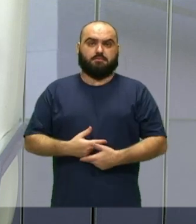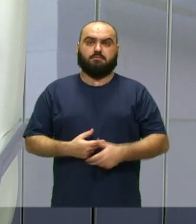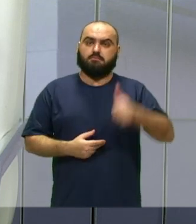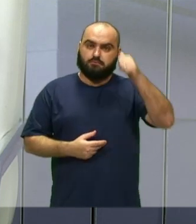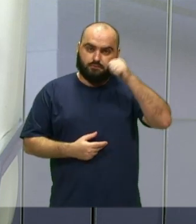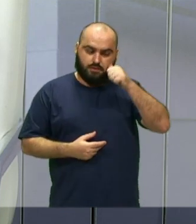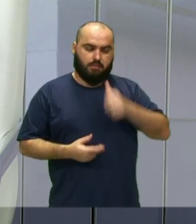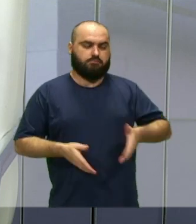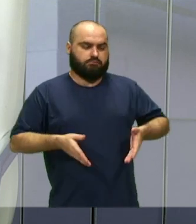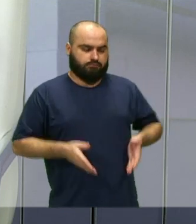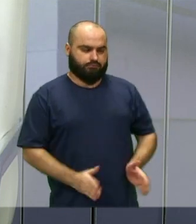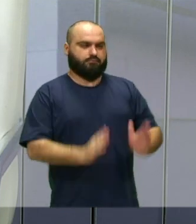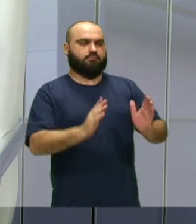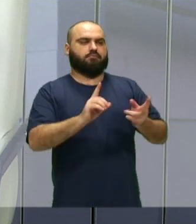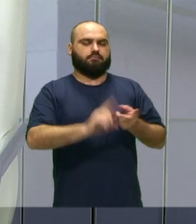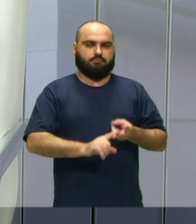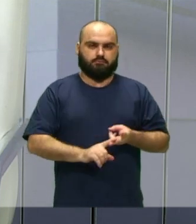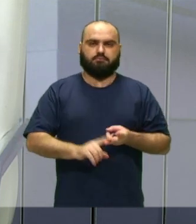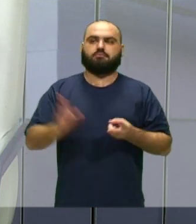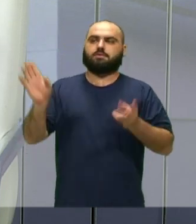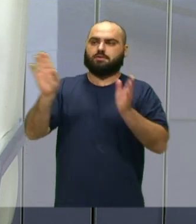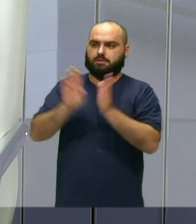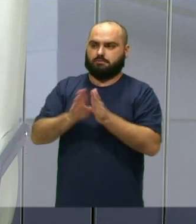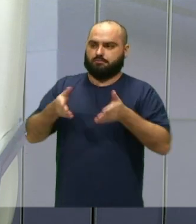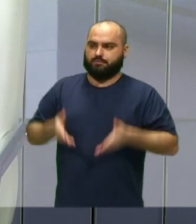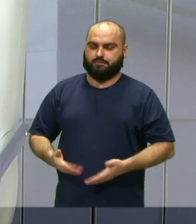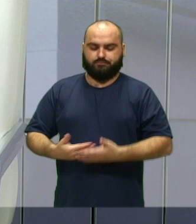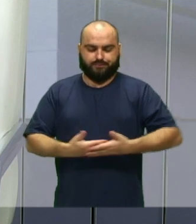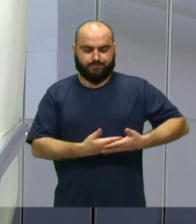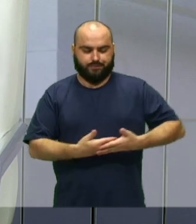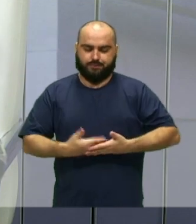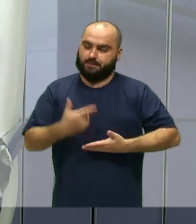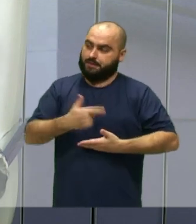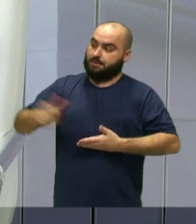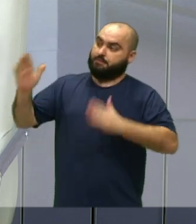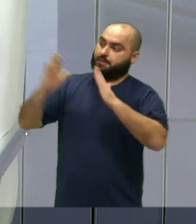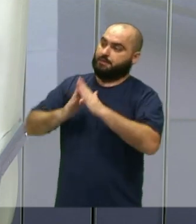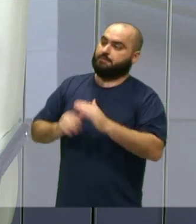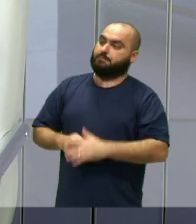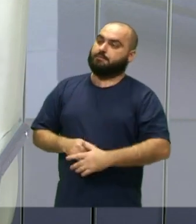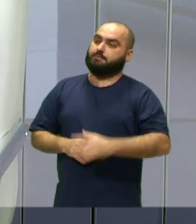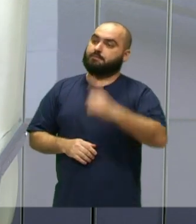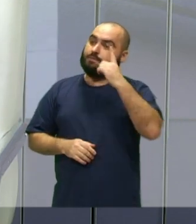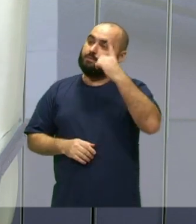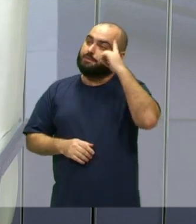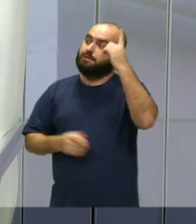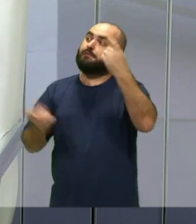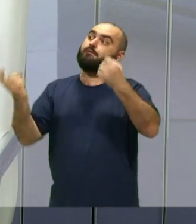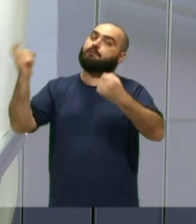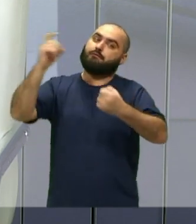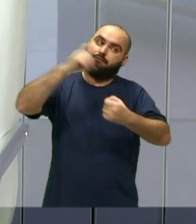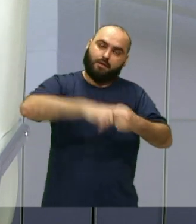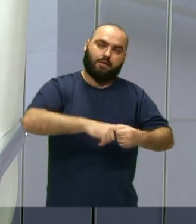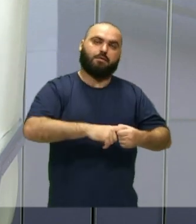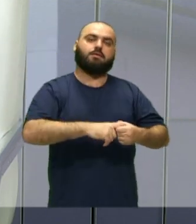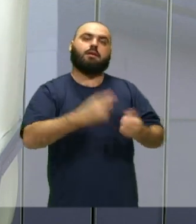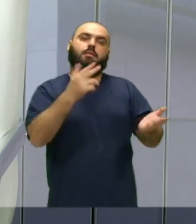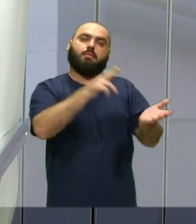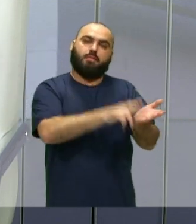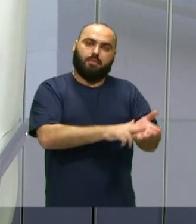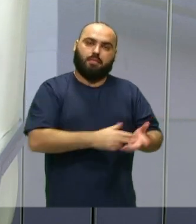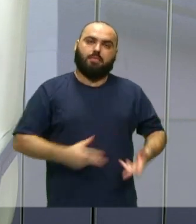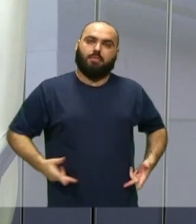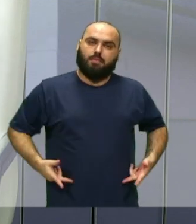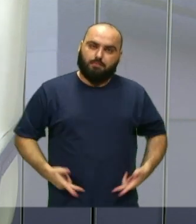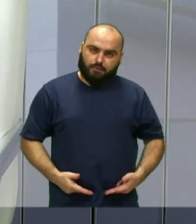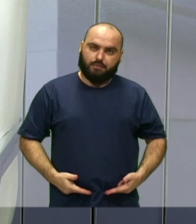bebê, ganhava o bebê, ia para casa, e um dia ela tinha que se internar de novo, fazer a laqueadura de